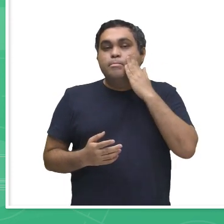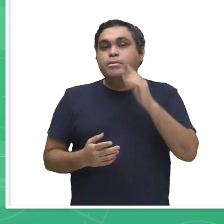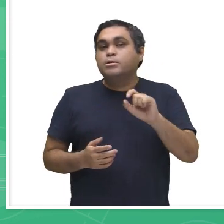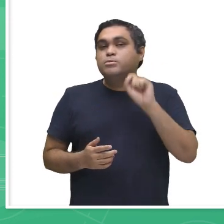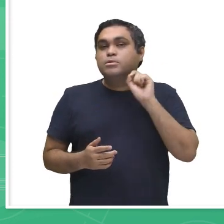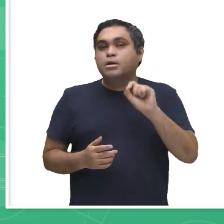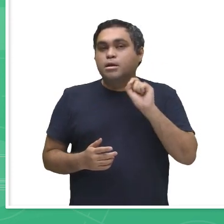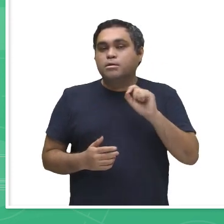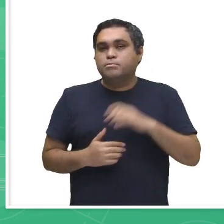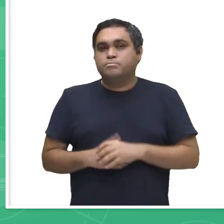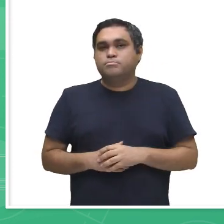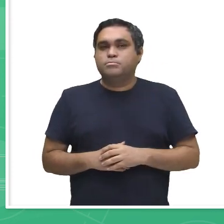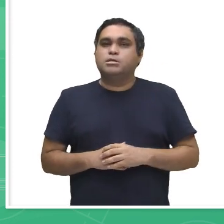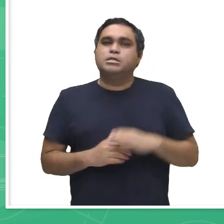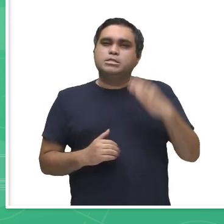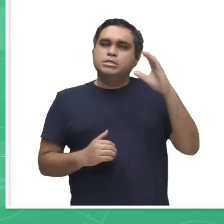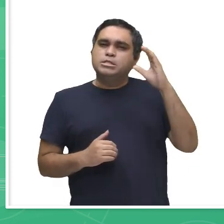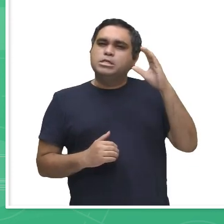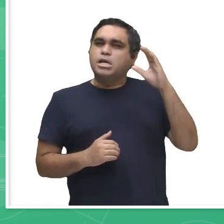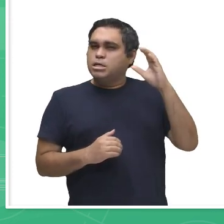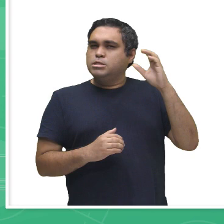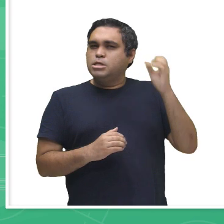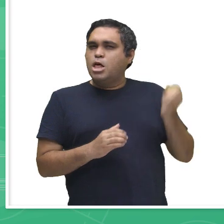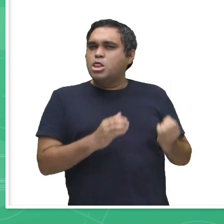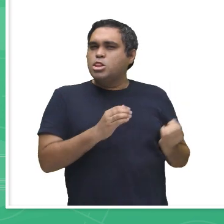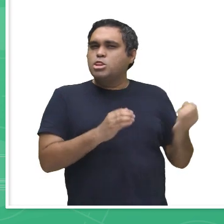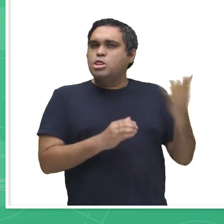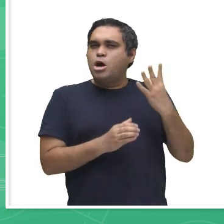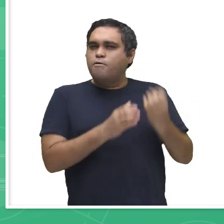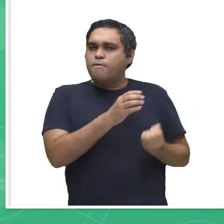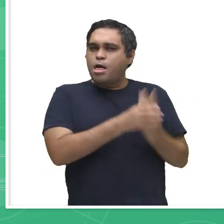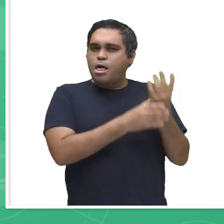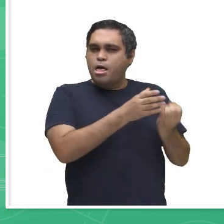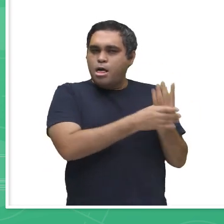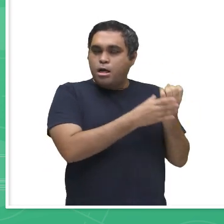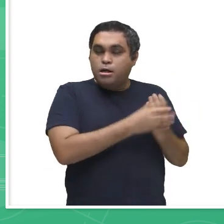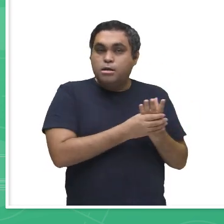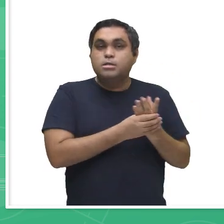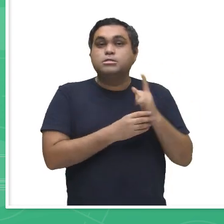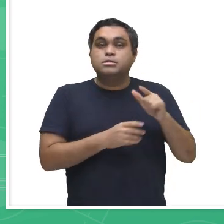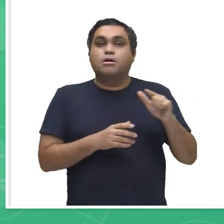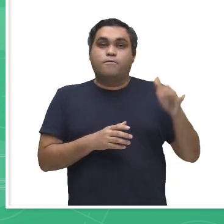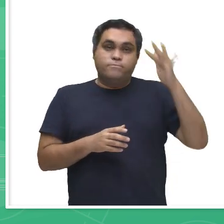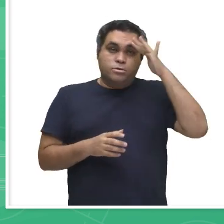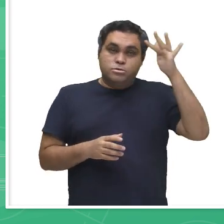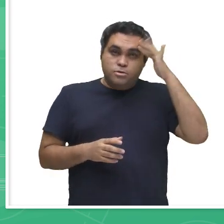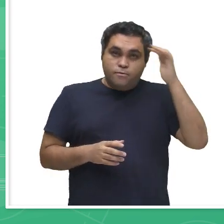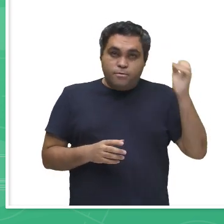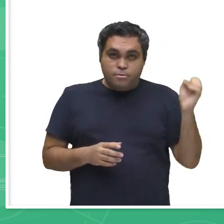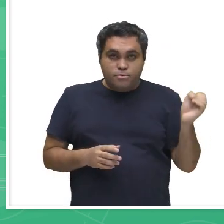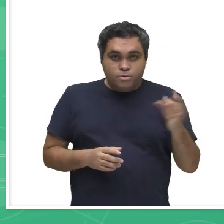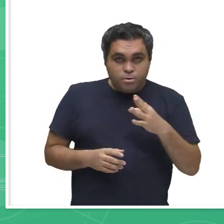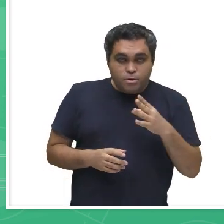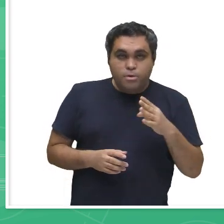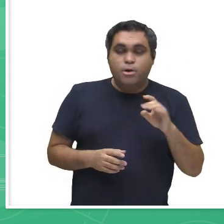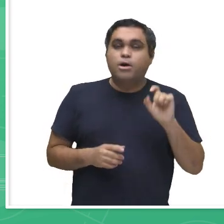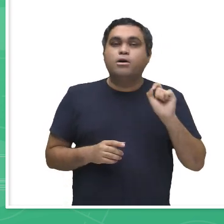de novas ciências na época, a filosofia moderna tem como característica marcante o retorno